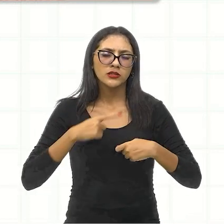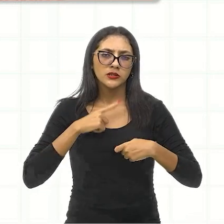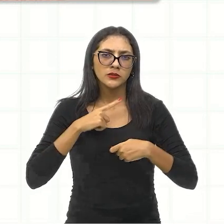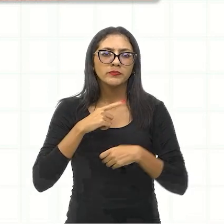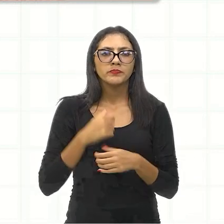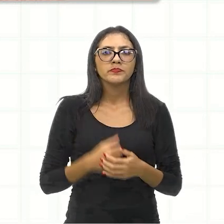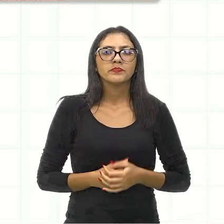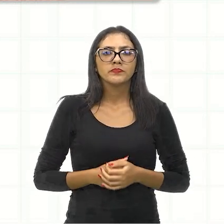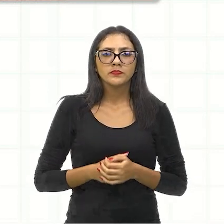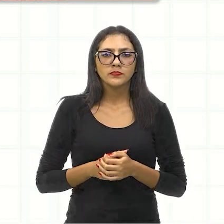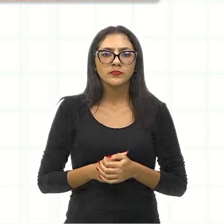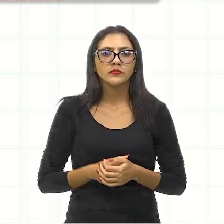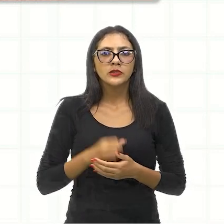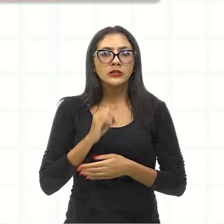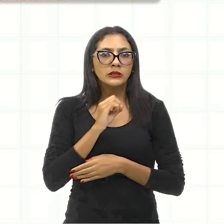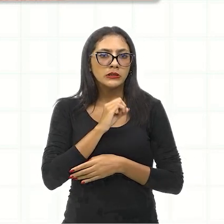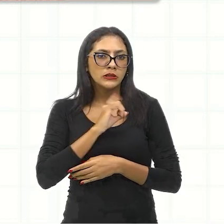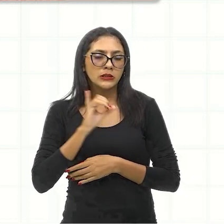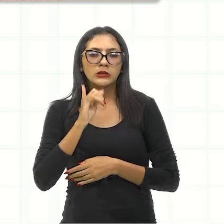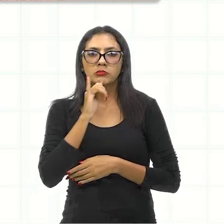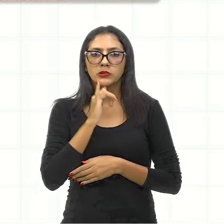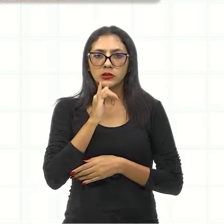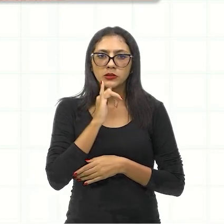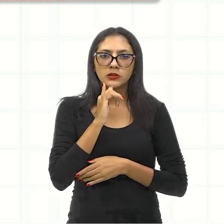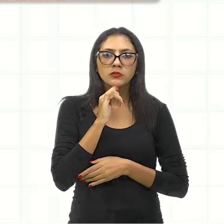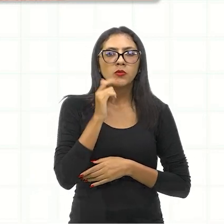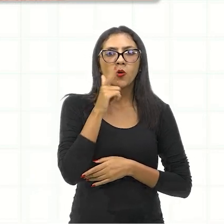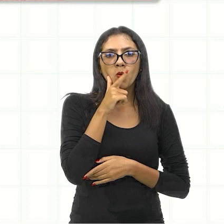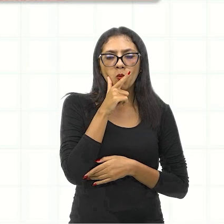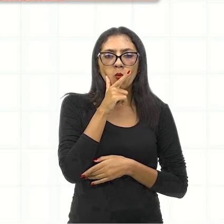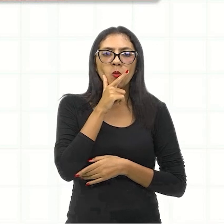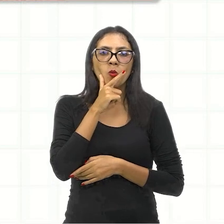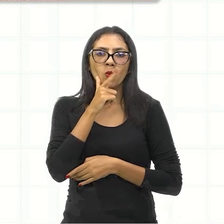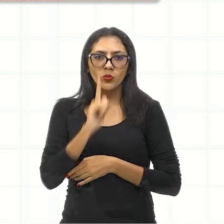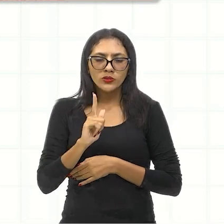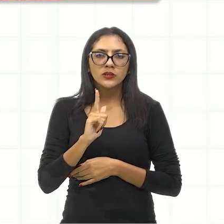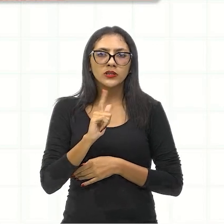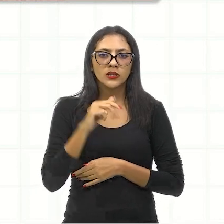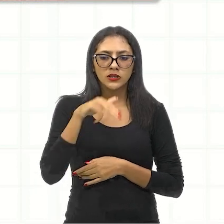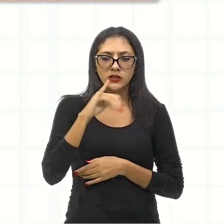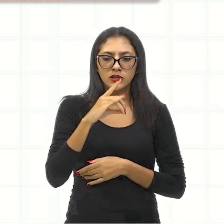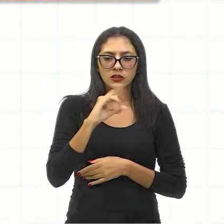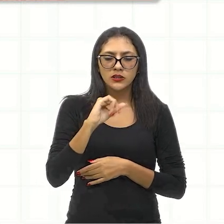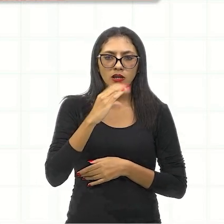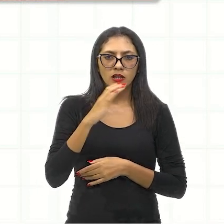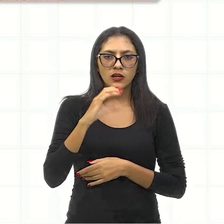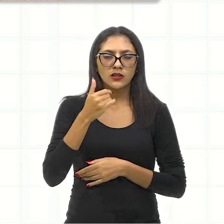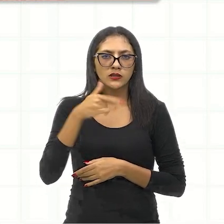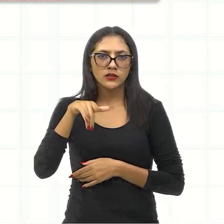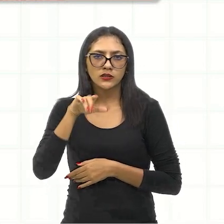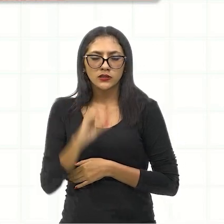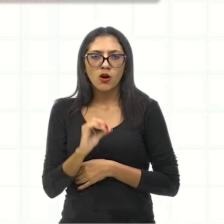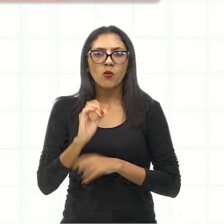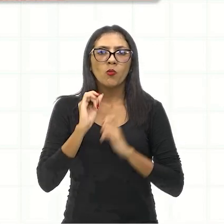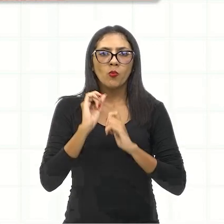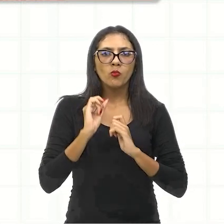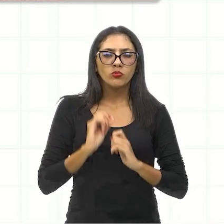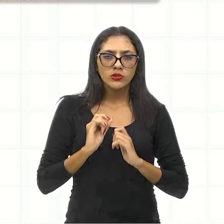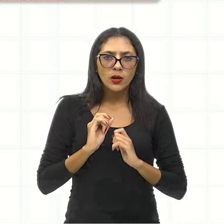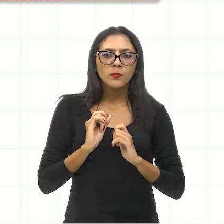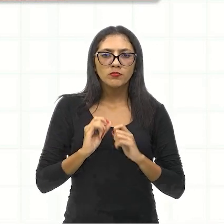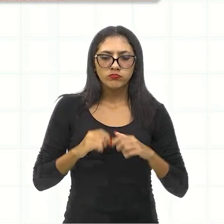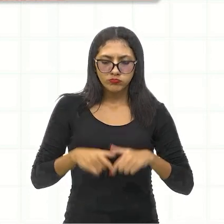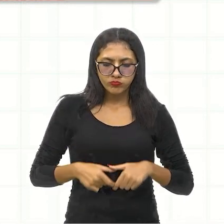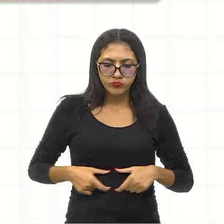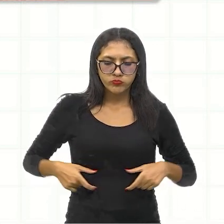Se houver implantação ou nidação do blastocisto na parede do endométrio uterino, iniciará